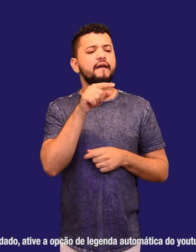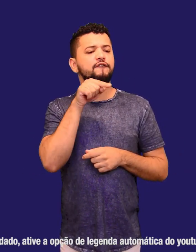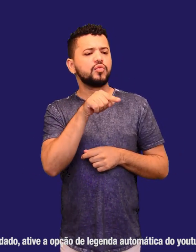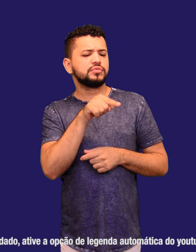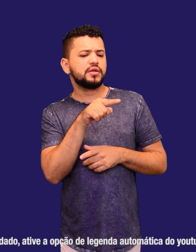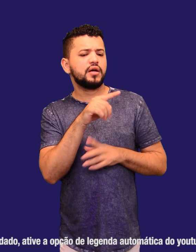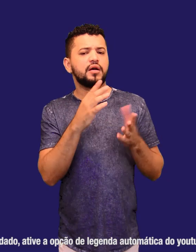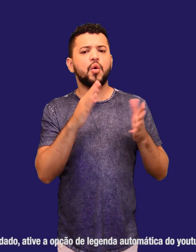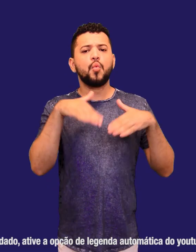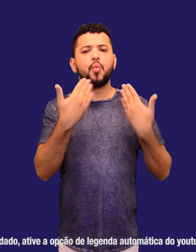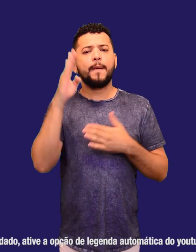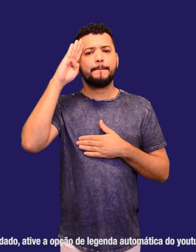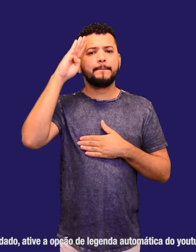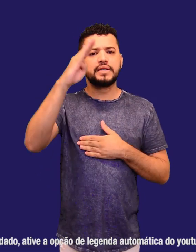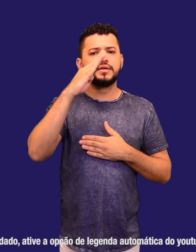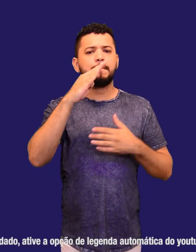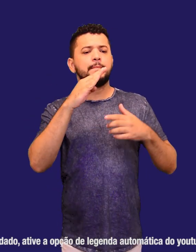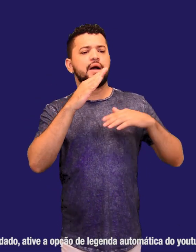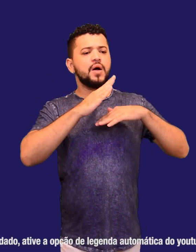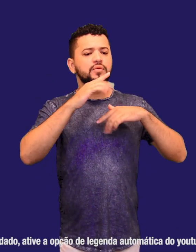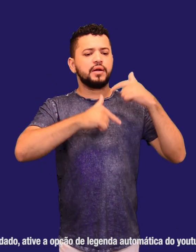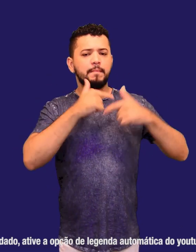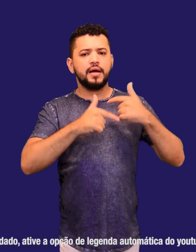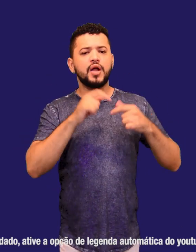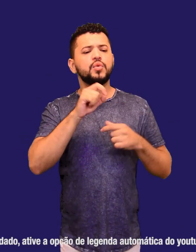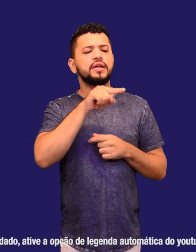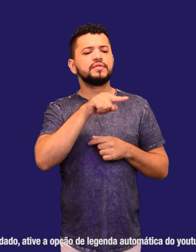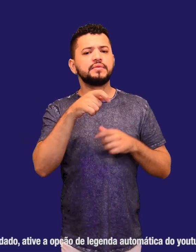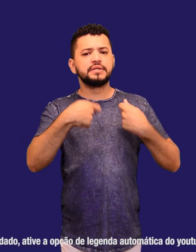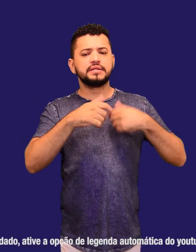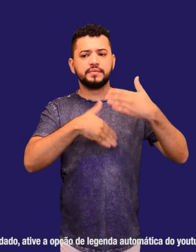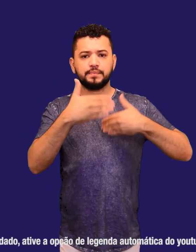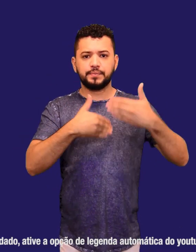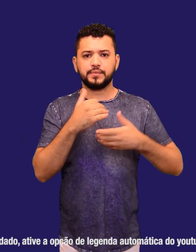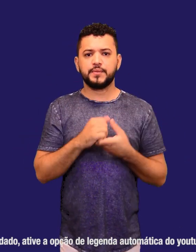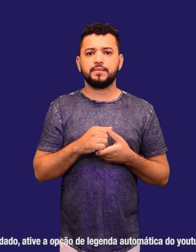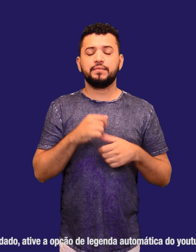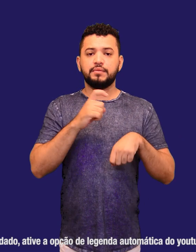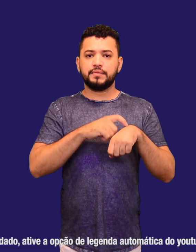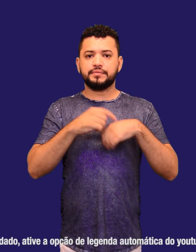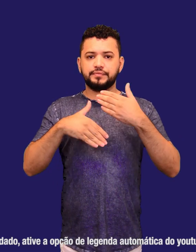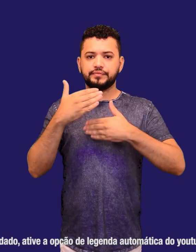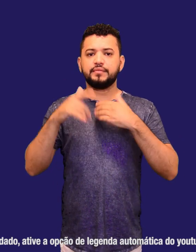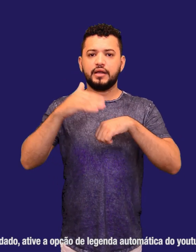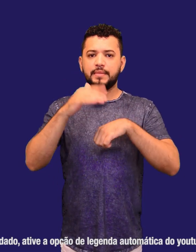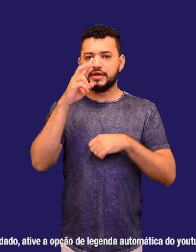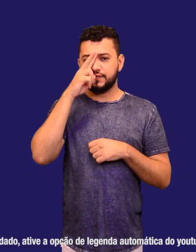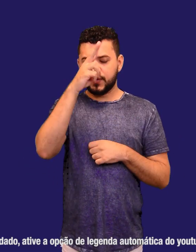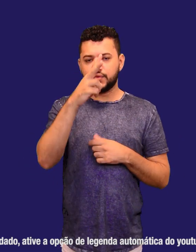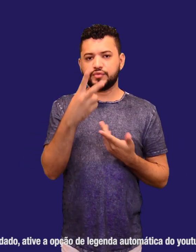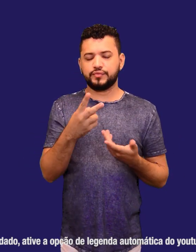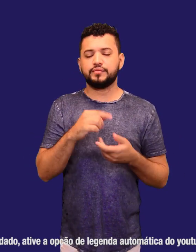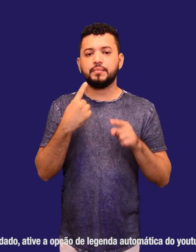o seu principal talento? O que você precisa desenvolver? E muitas vezes eu falo que o ponto de desenvolvimento é mais forte do que o talento.